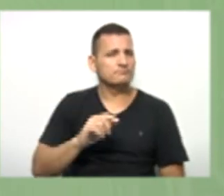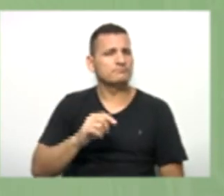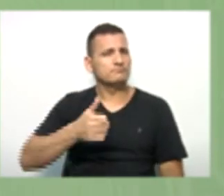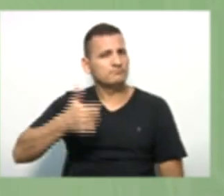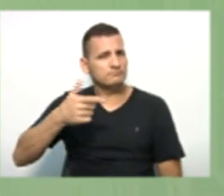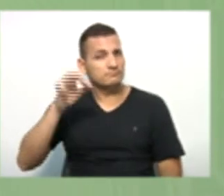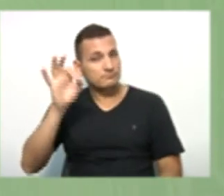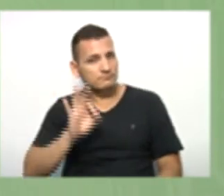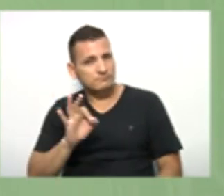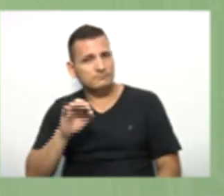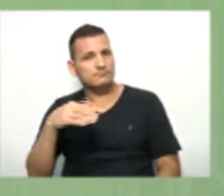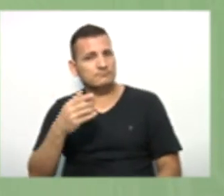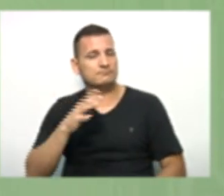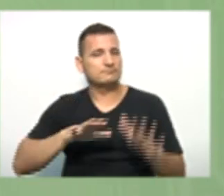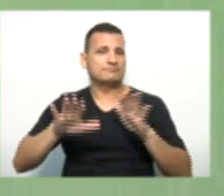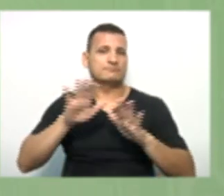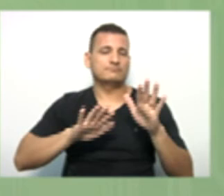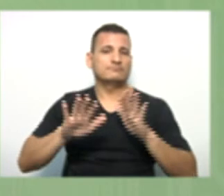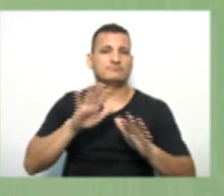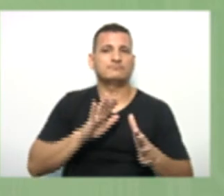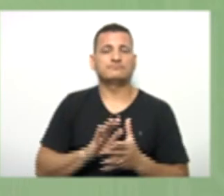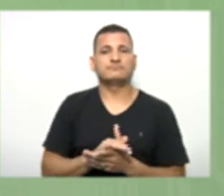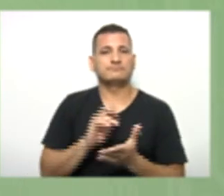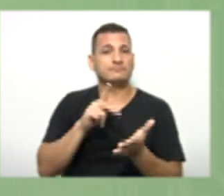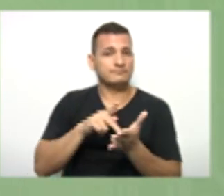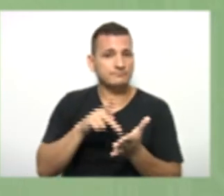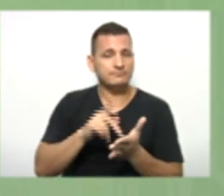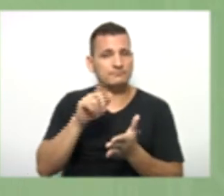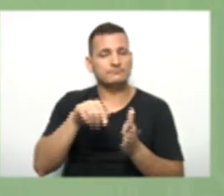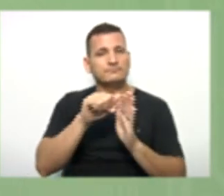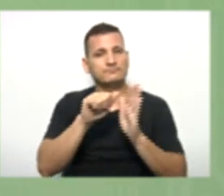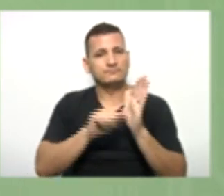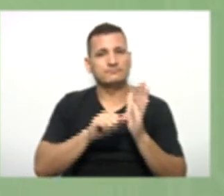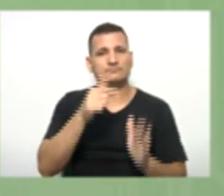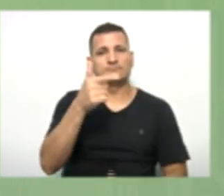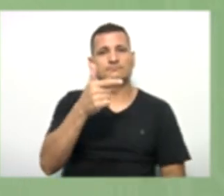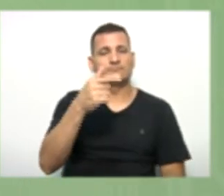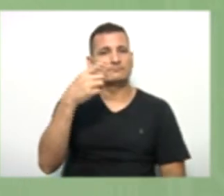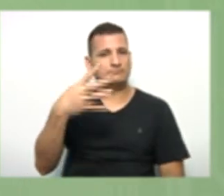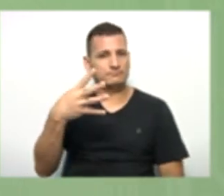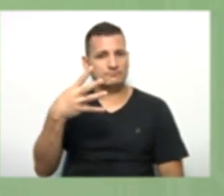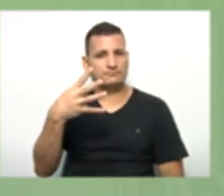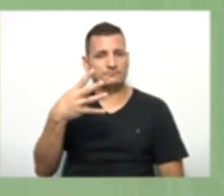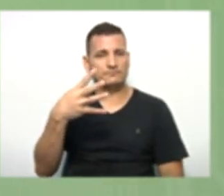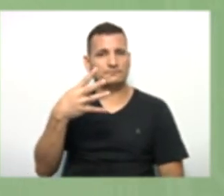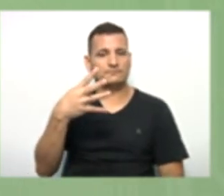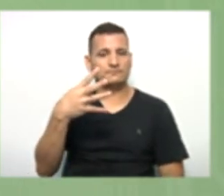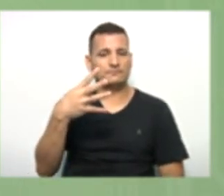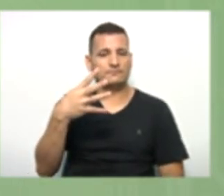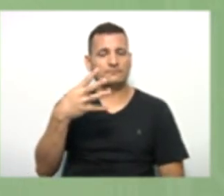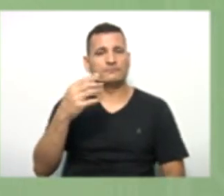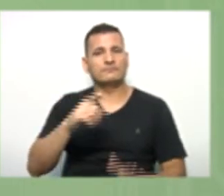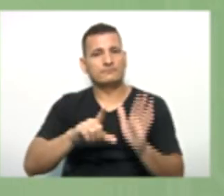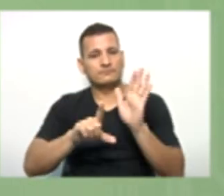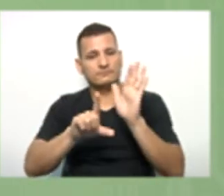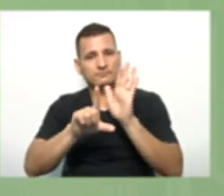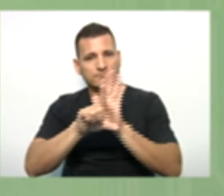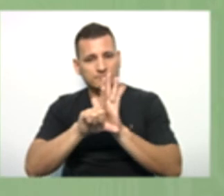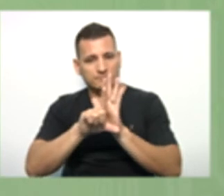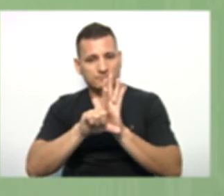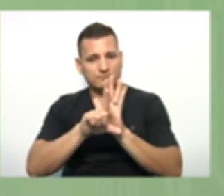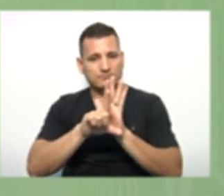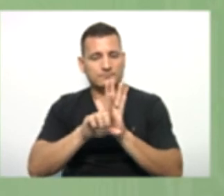muito cuidado, meninos, na realidade é o artigo 24 da lei,